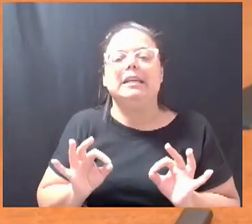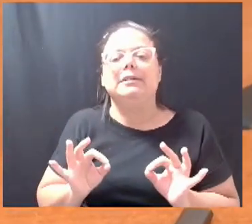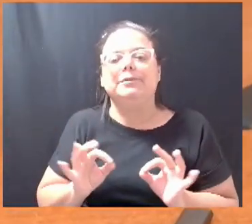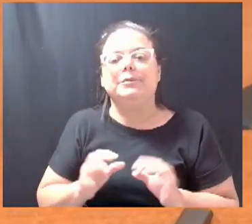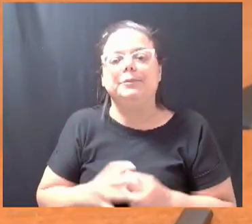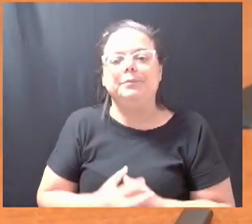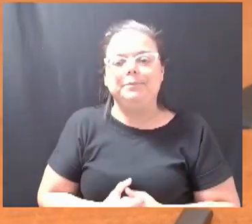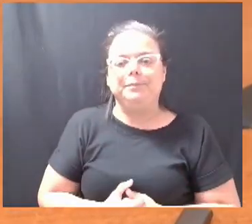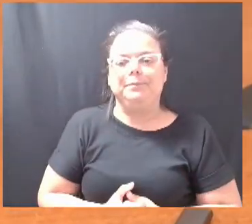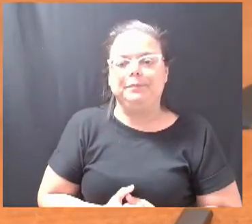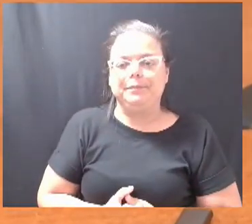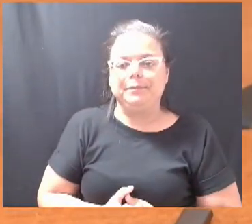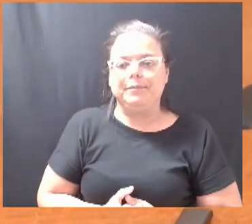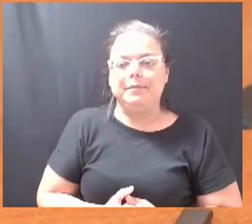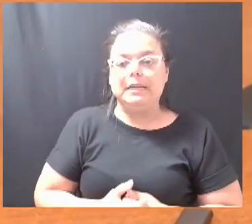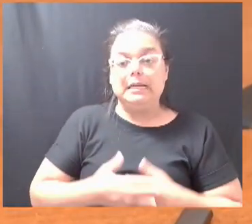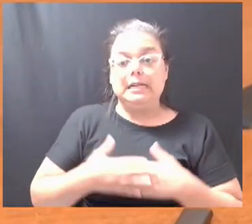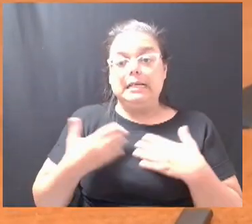Então,